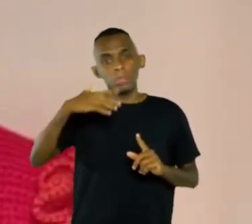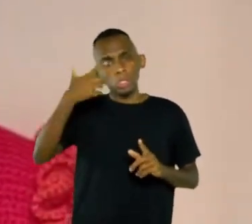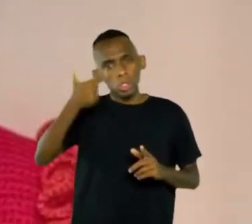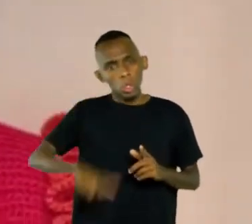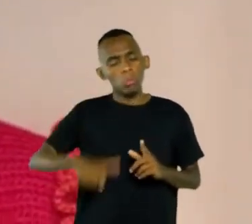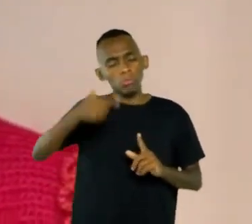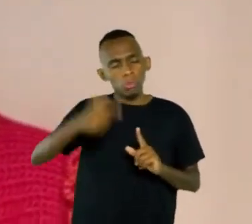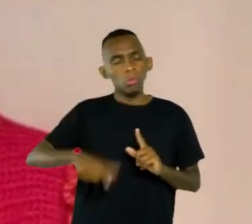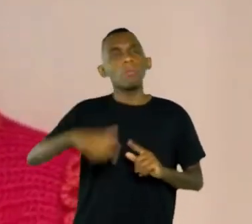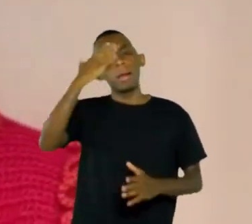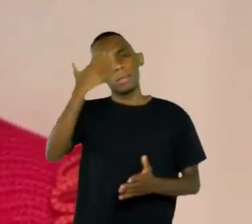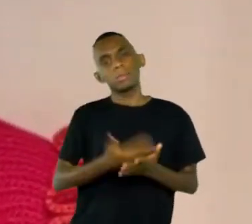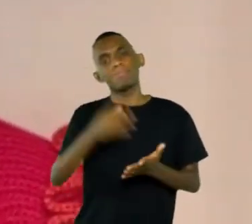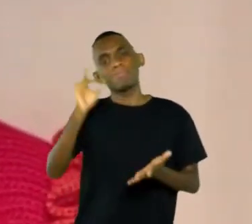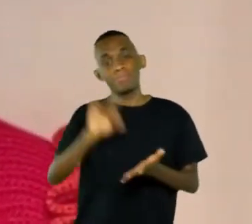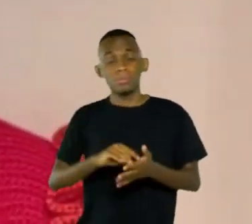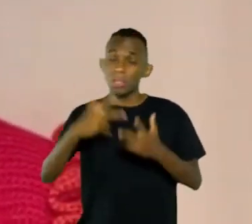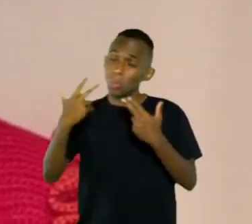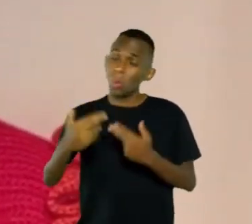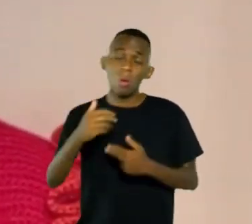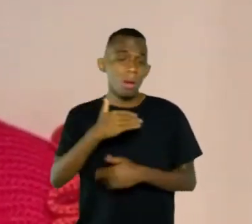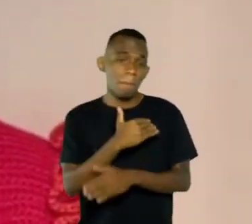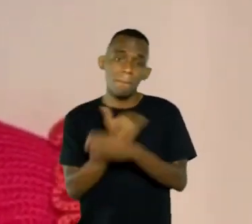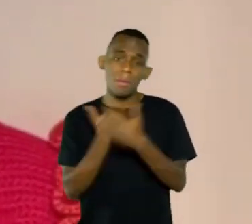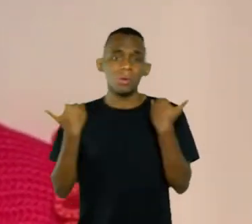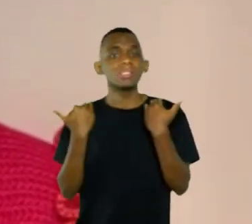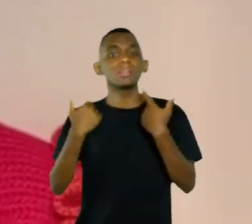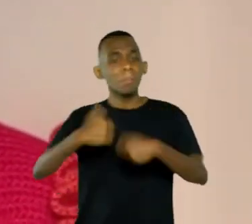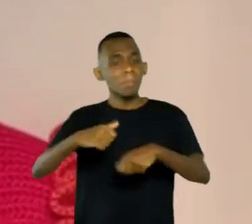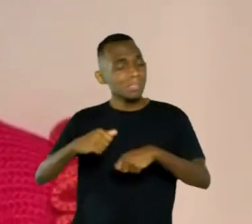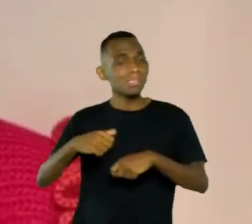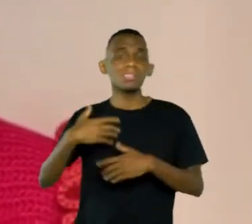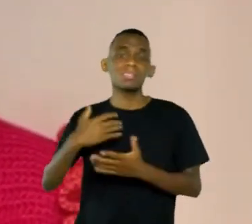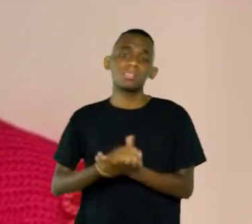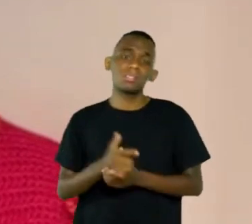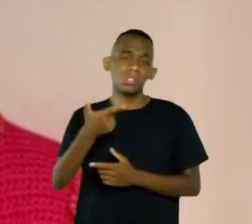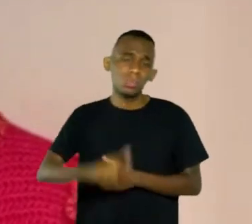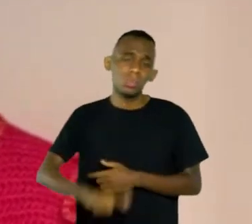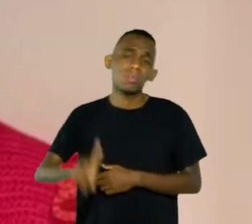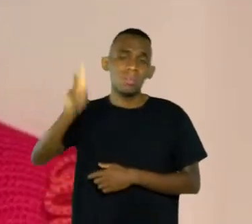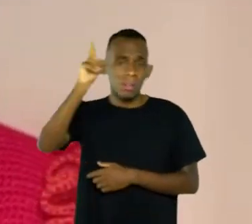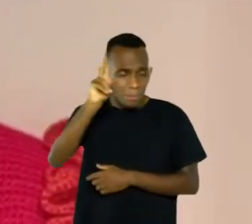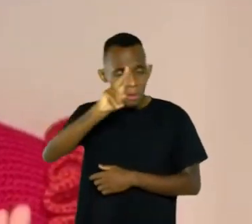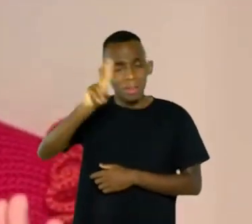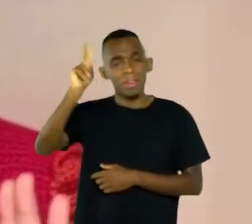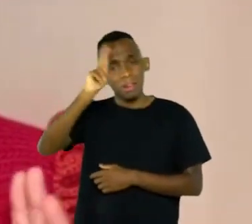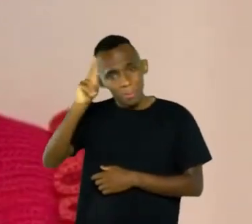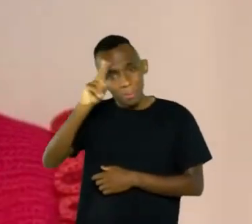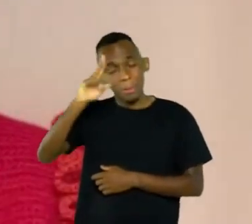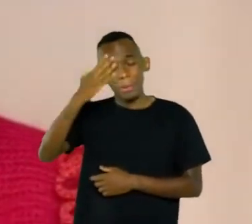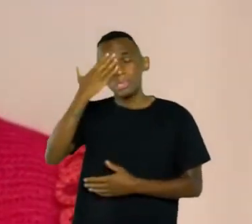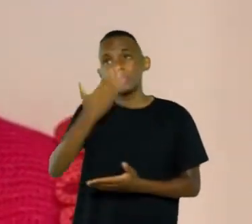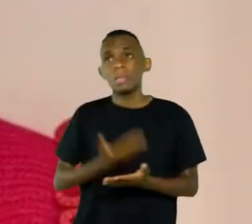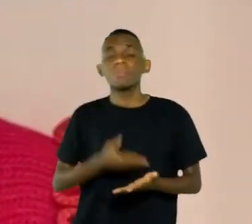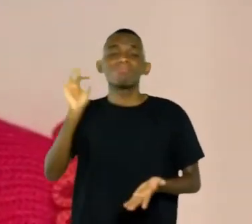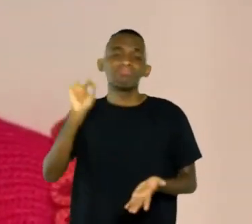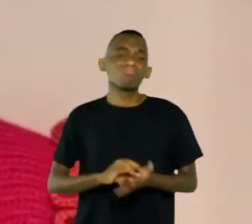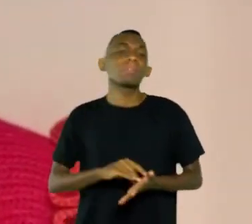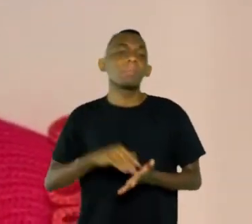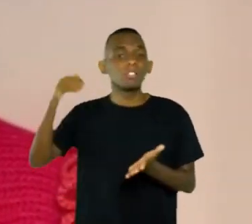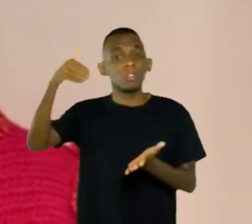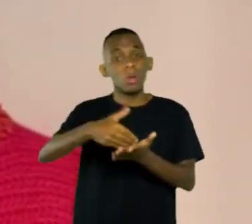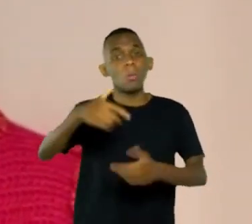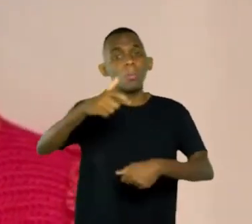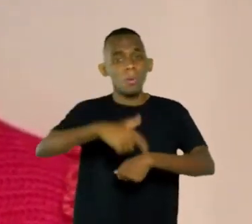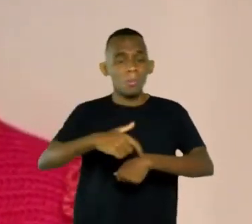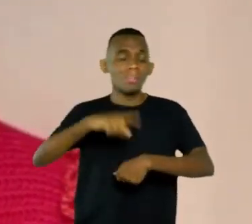todo dia até que você se acostume com o fato, né? Até que você realmente realize e fale assim, essa pessoa morreu,